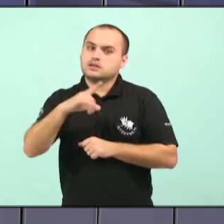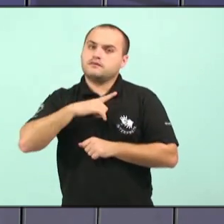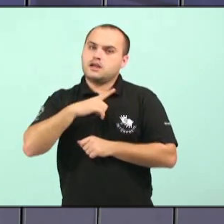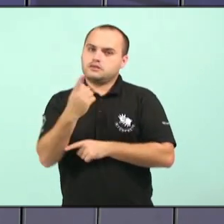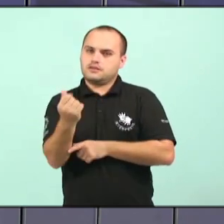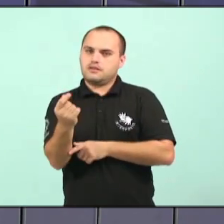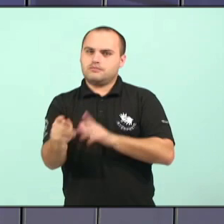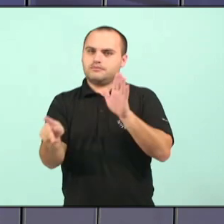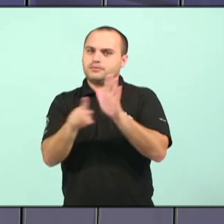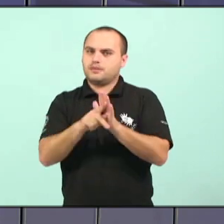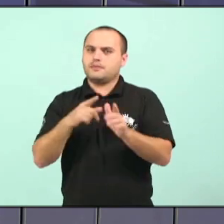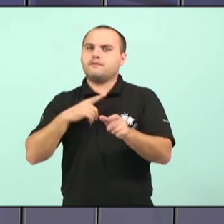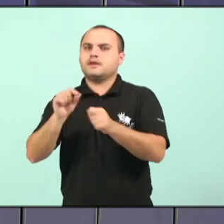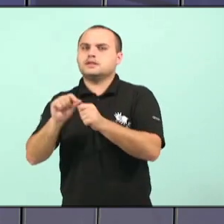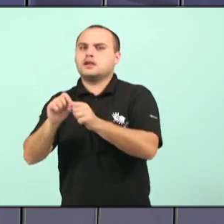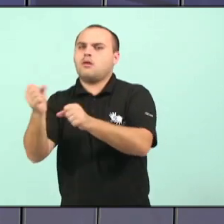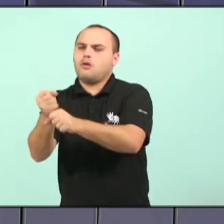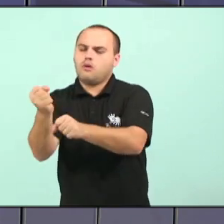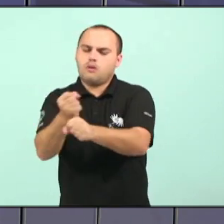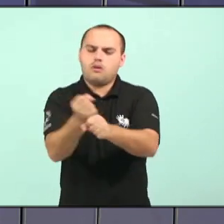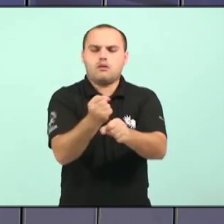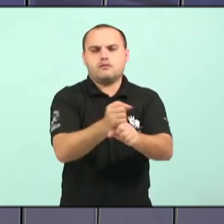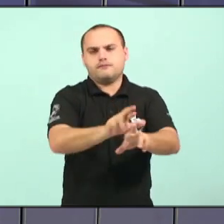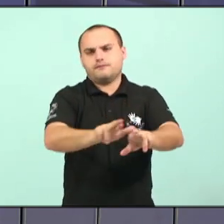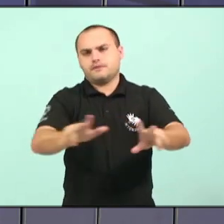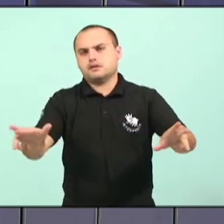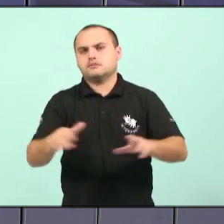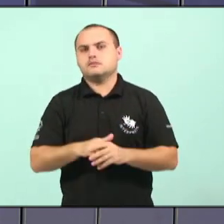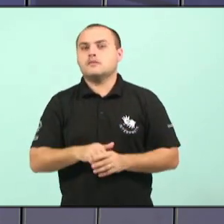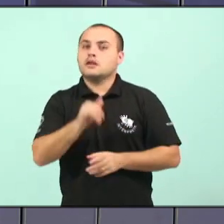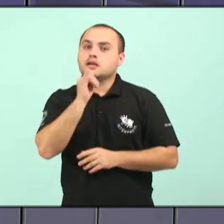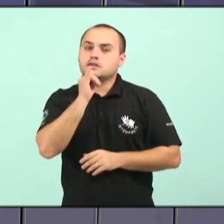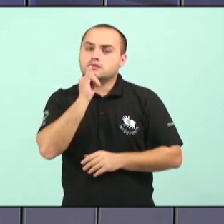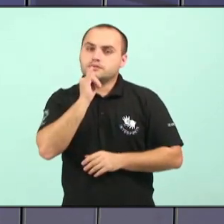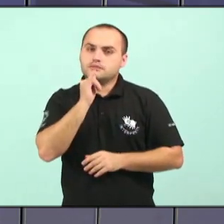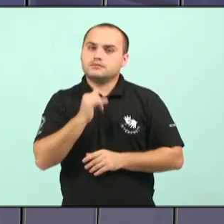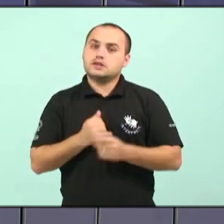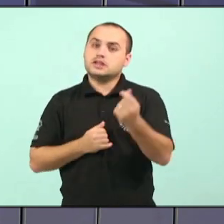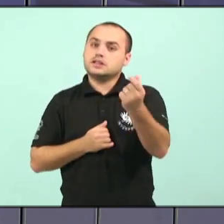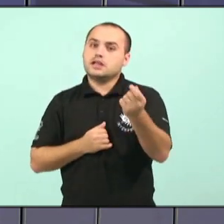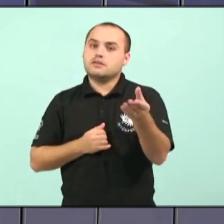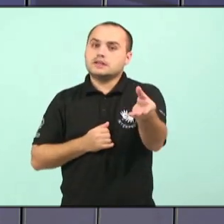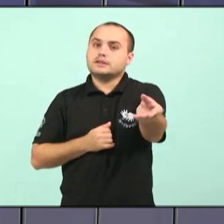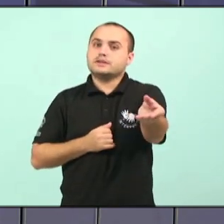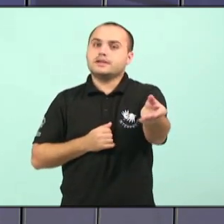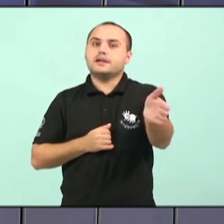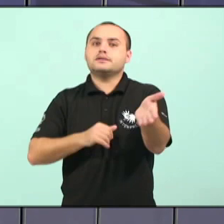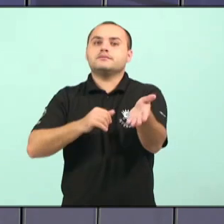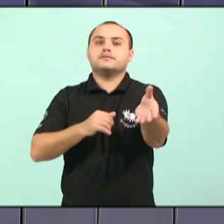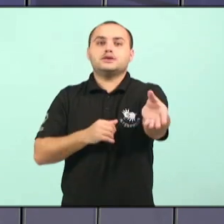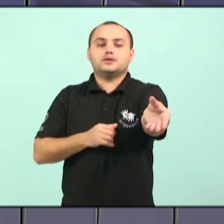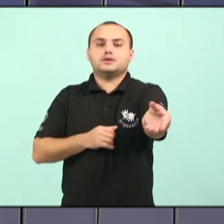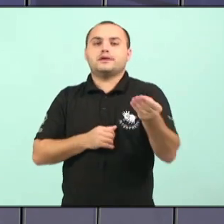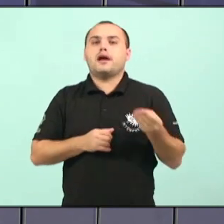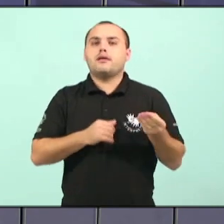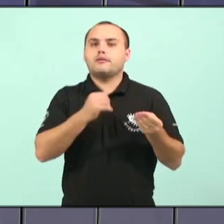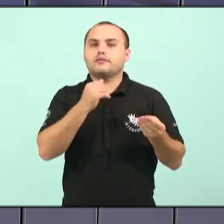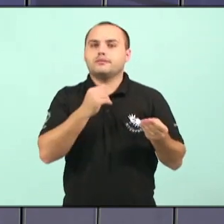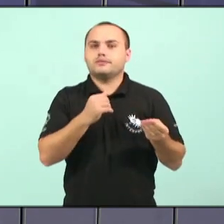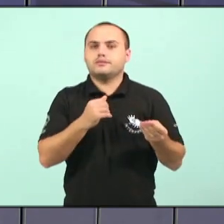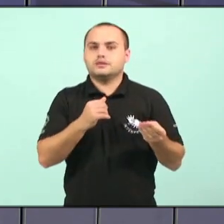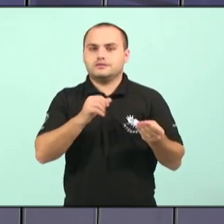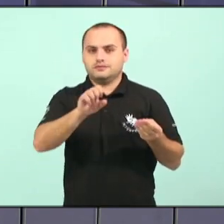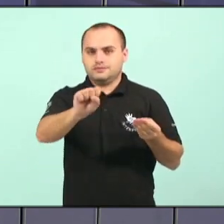para fazer a grande maioria das obras que estão aí. Um exemplo claro é o recurso que eles tiraram, né? Eu falo que eles usurparam, né?